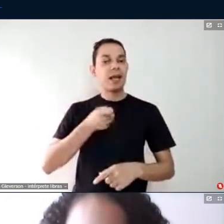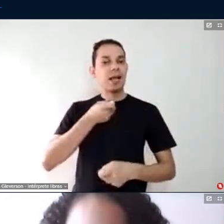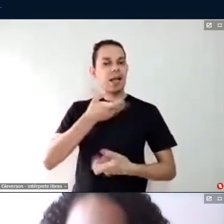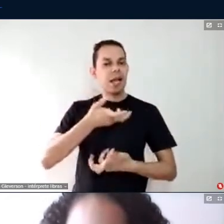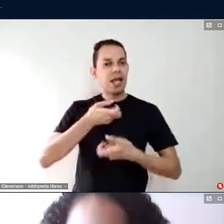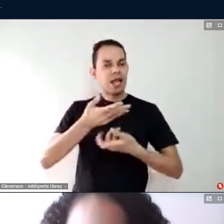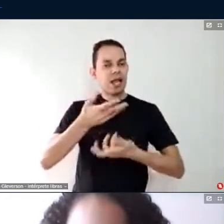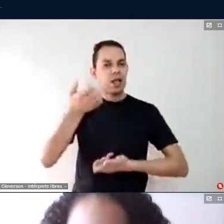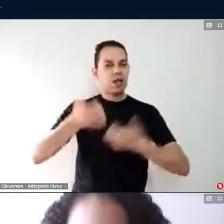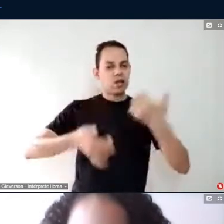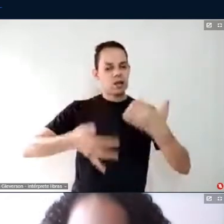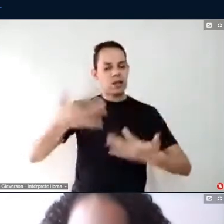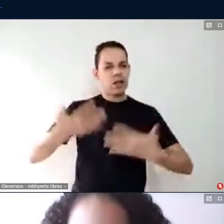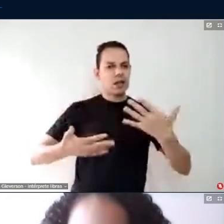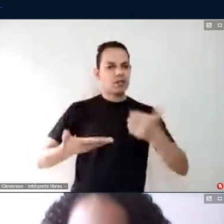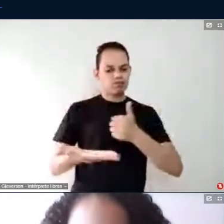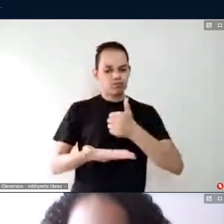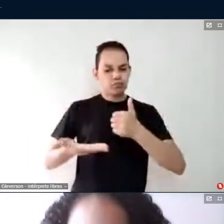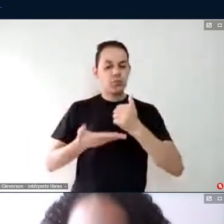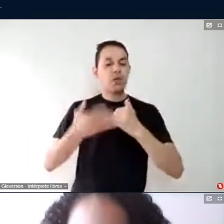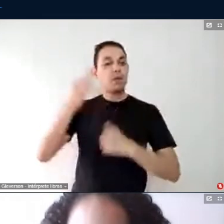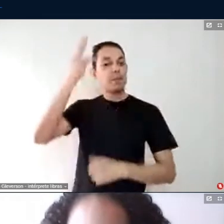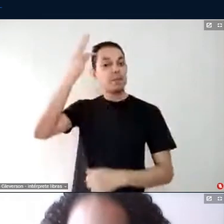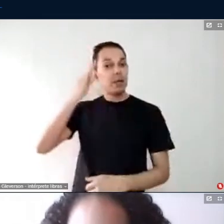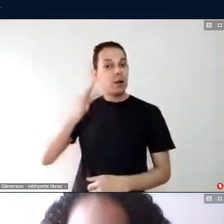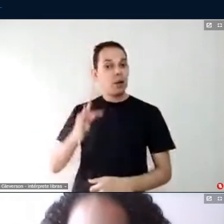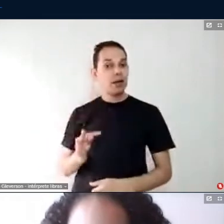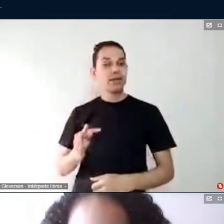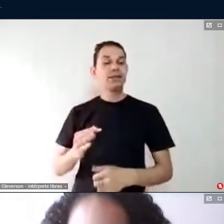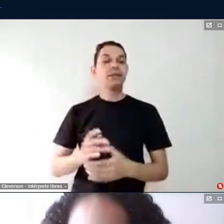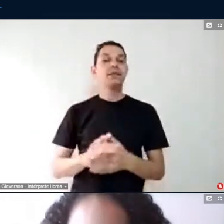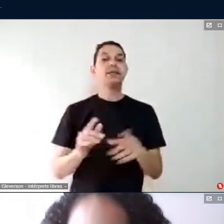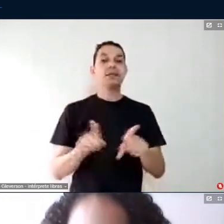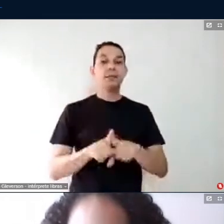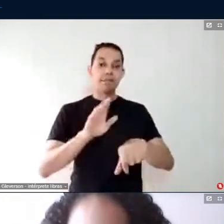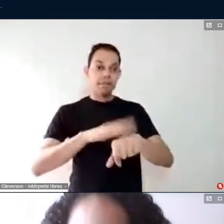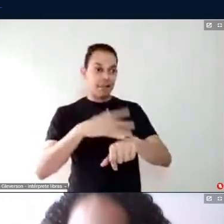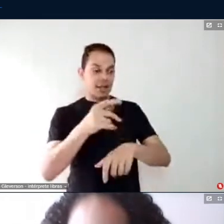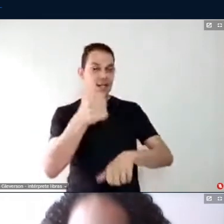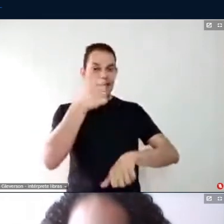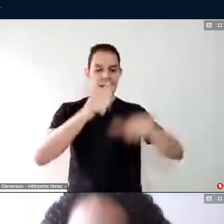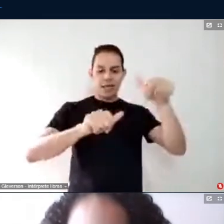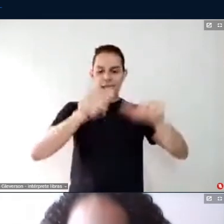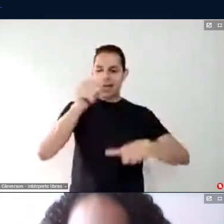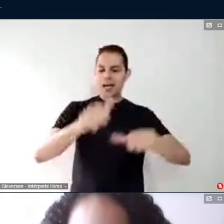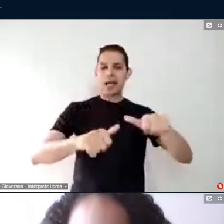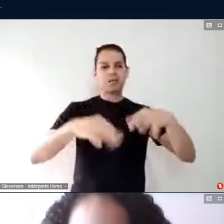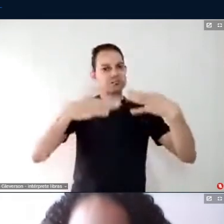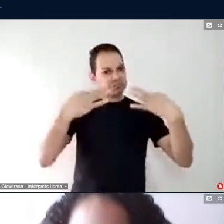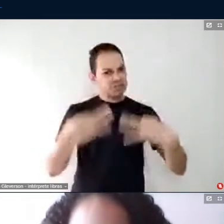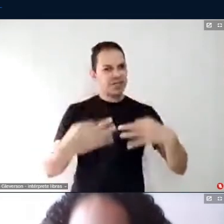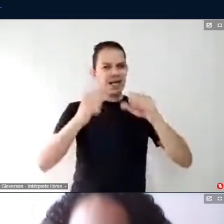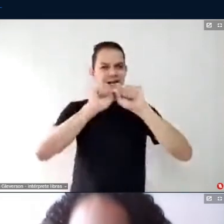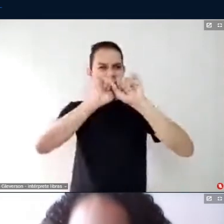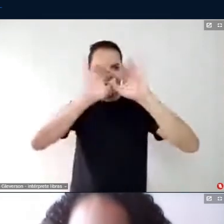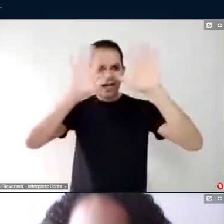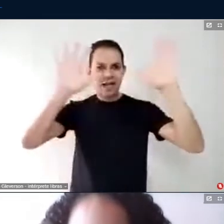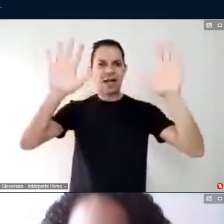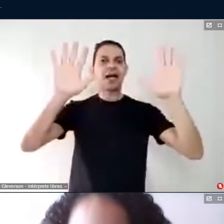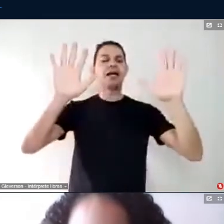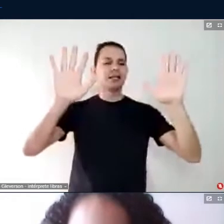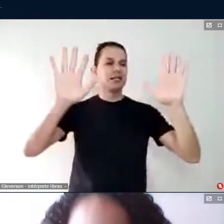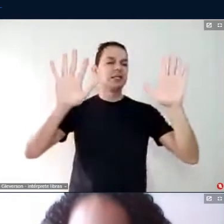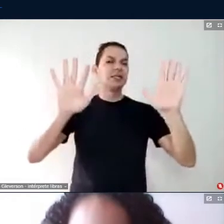fundamentação teórica e como a sua análise também está muito pertinente, muito clara, eu acho que vai ser muito fácil